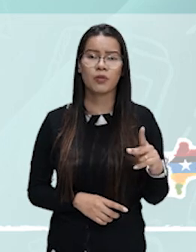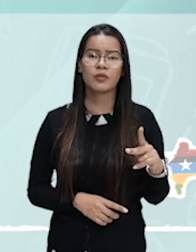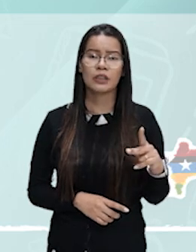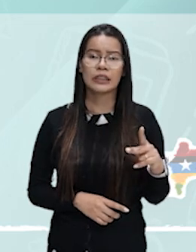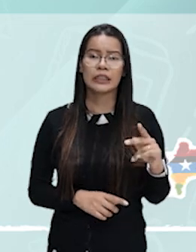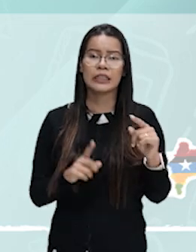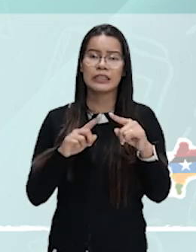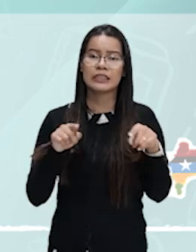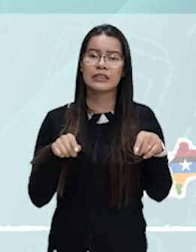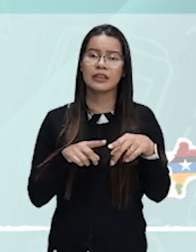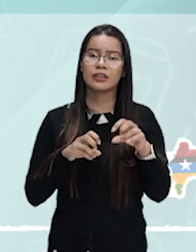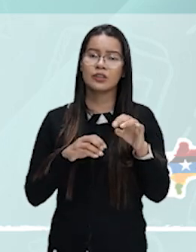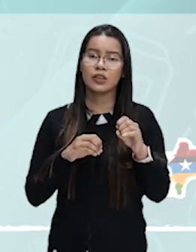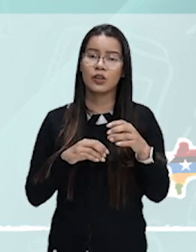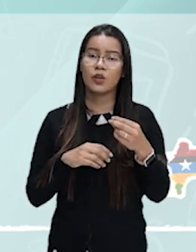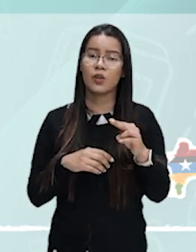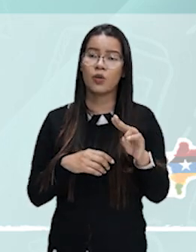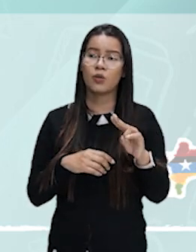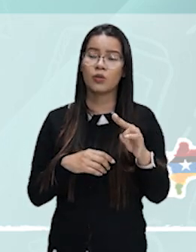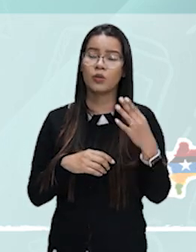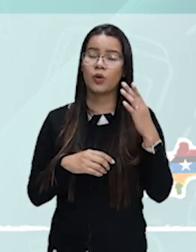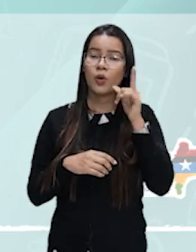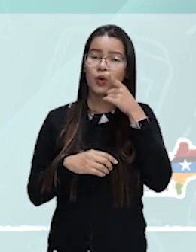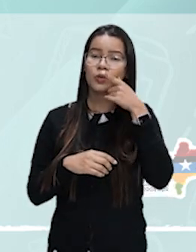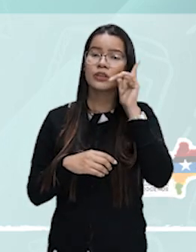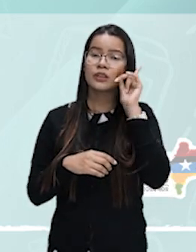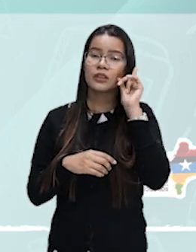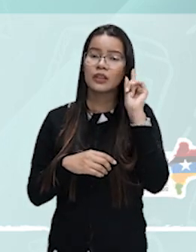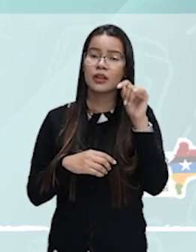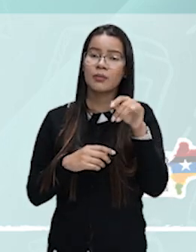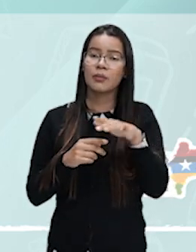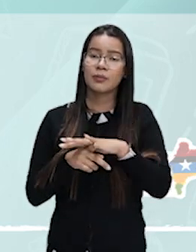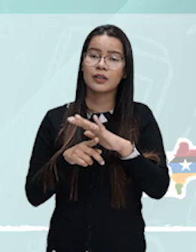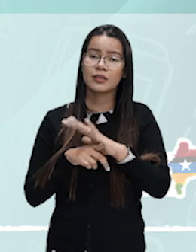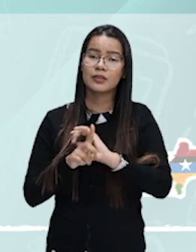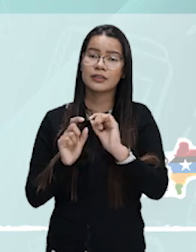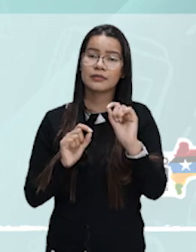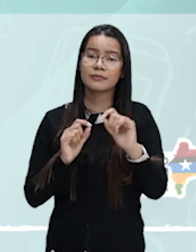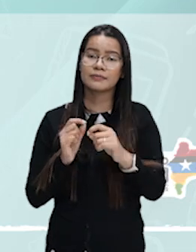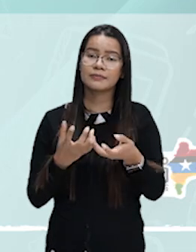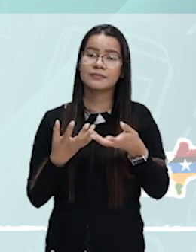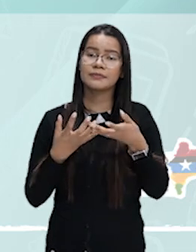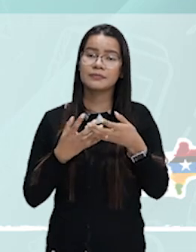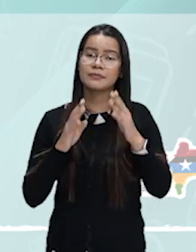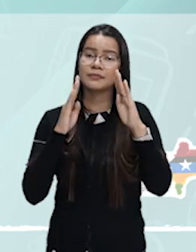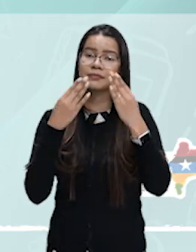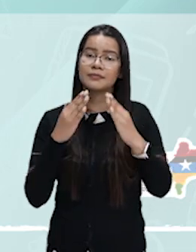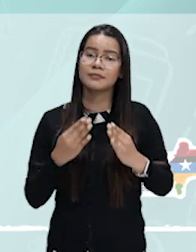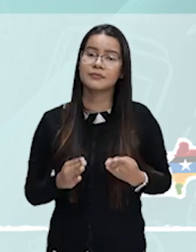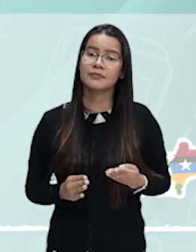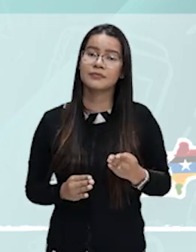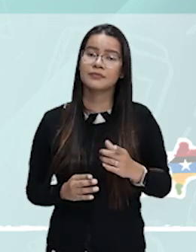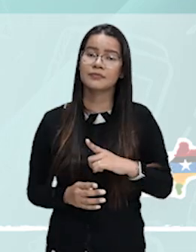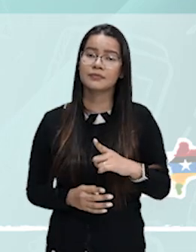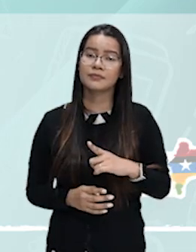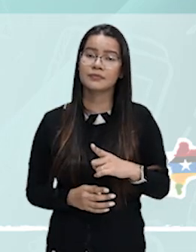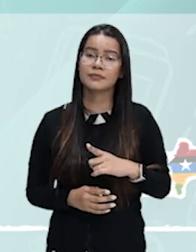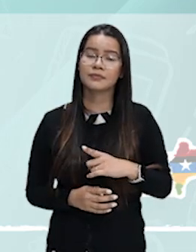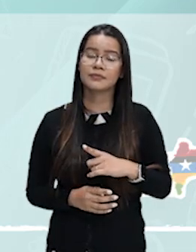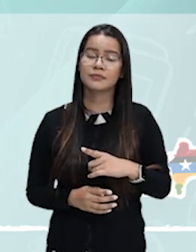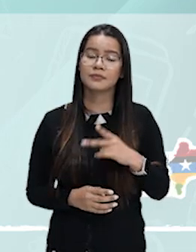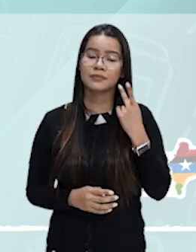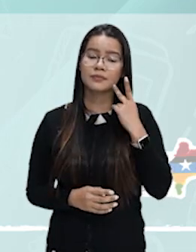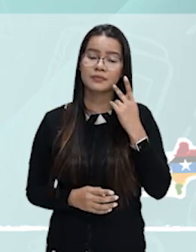professor na sala de aula ontem. É uma pergunta que visa verificar a existência